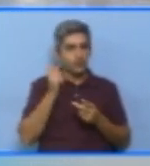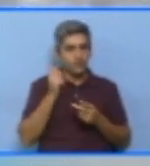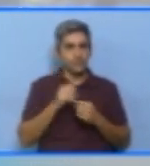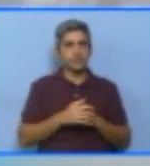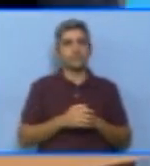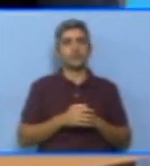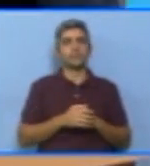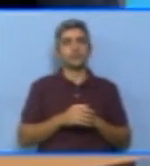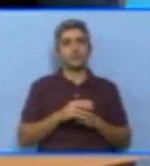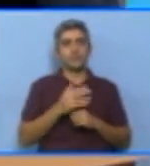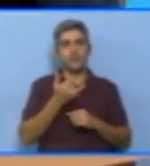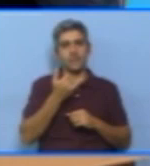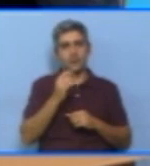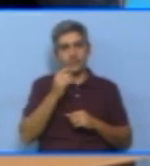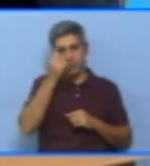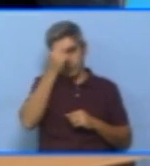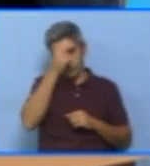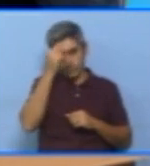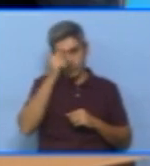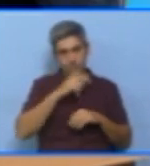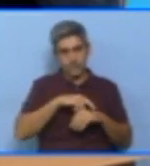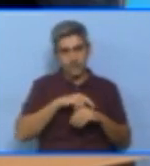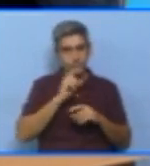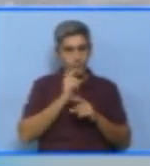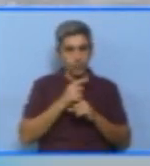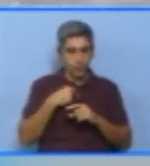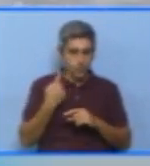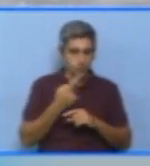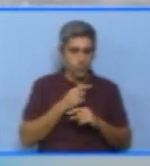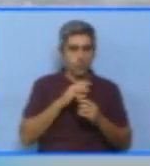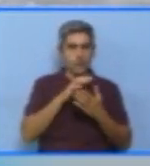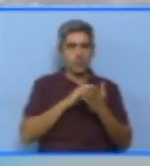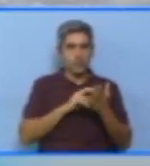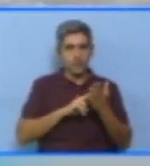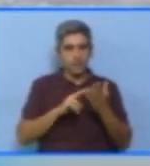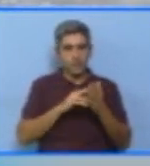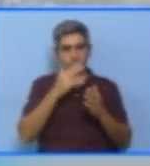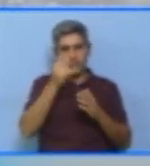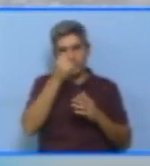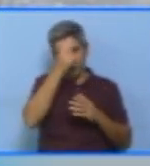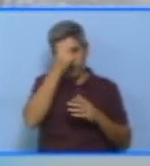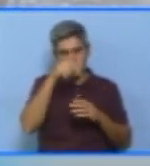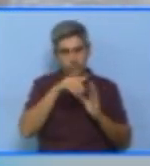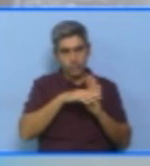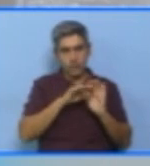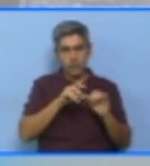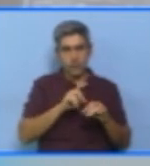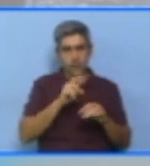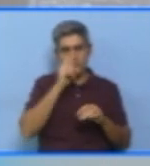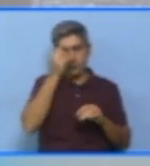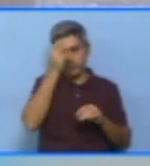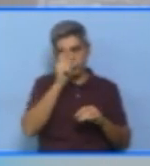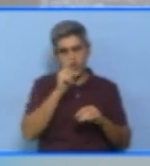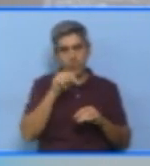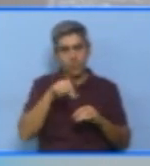para o 26º domingo do Tempo Comum. Textos litúrgicos do próximo domingo, neste programa que não termina sem lembrar